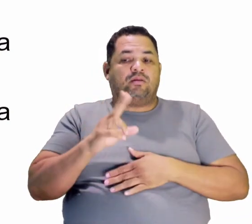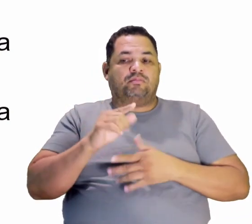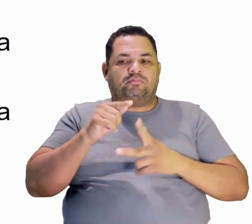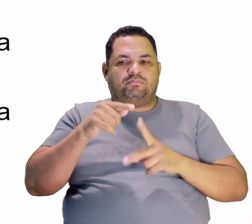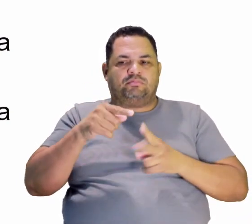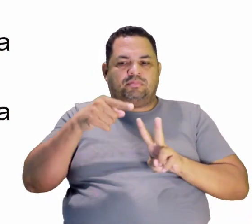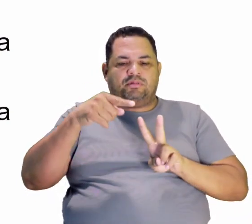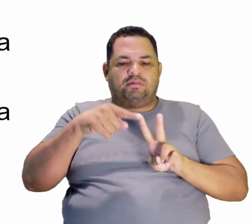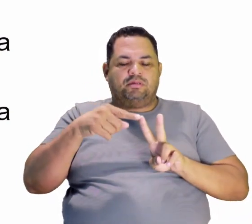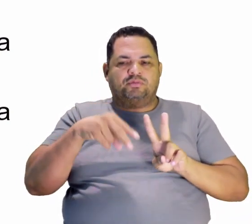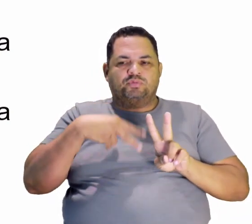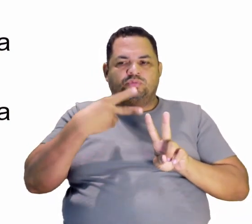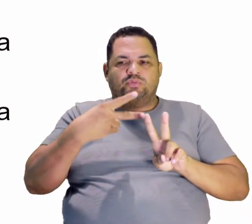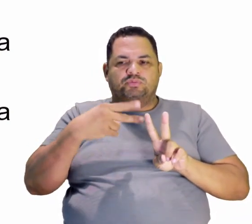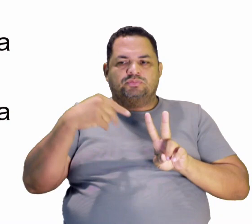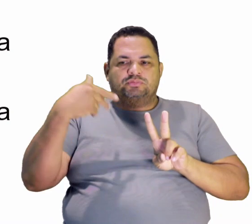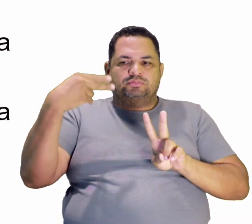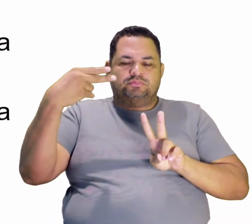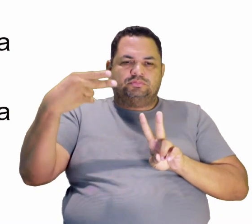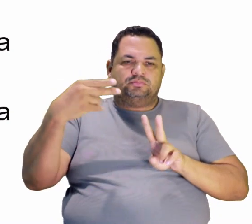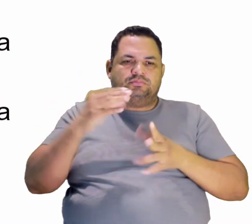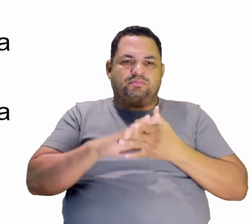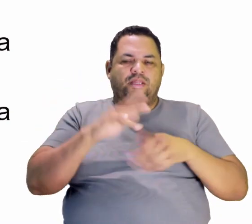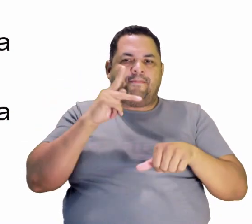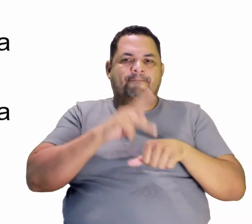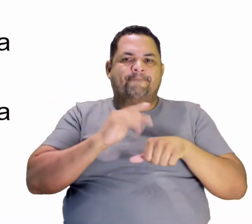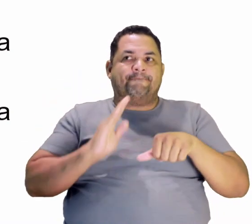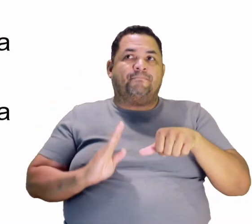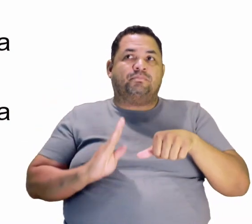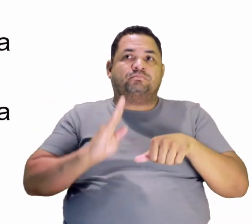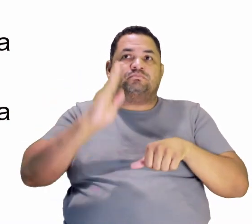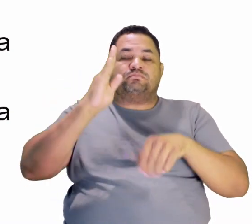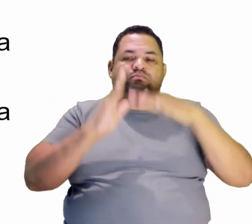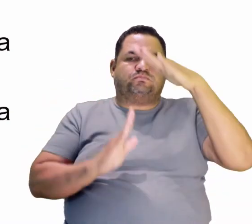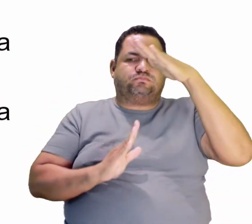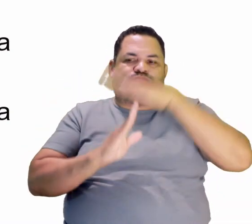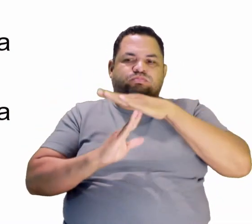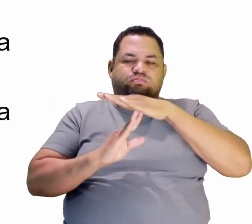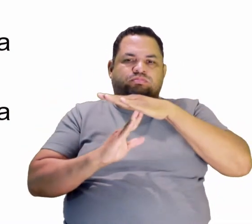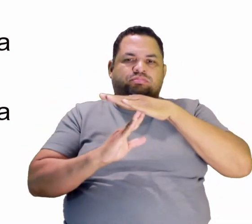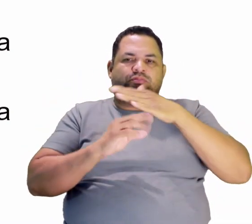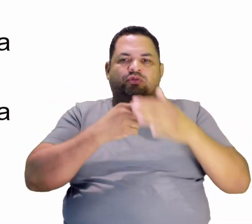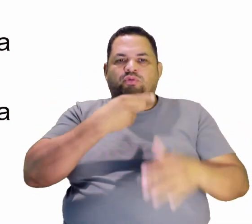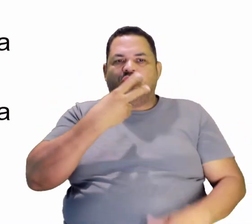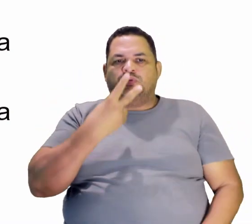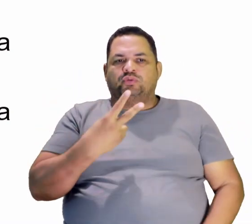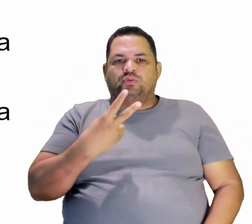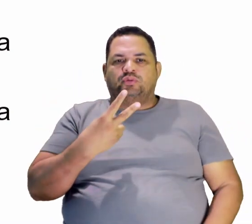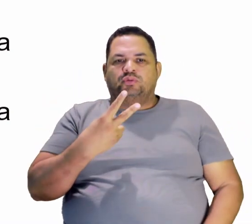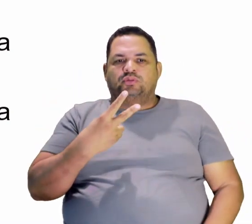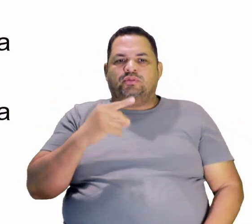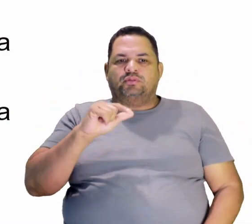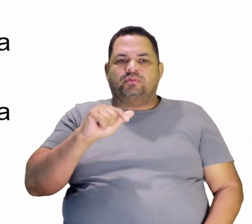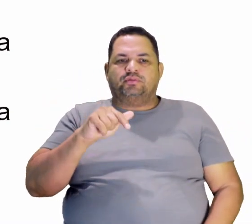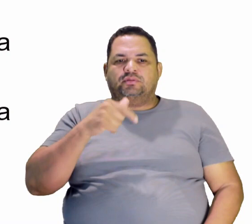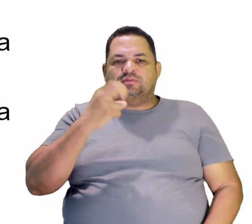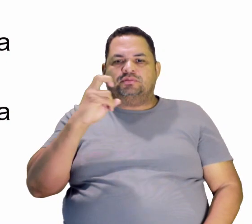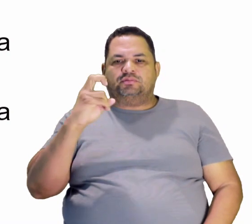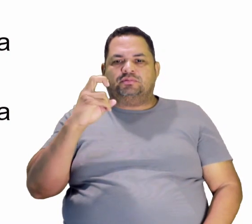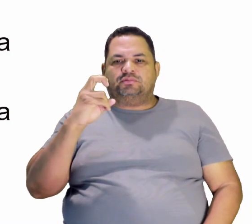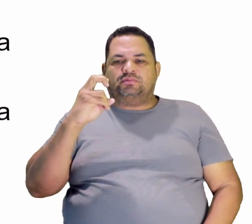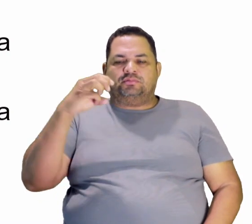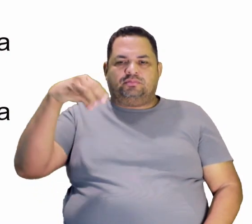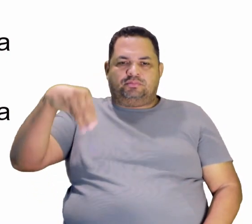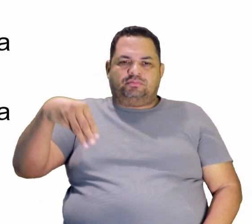sobre 2. Primeiro, a pedra atinge a altura máxima em 2,5 metros. Bom, tenho que calcular para saber. Essas